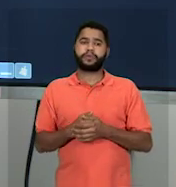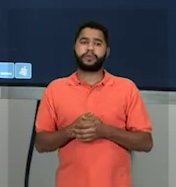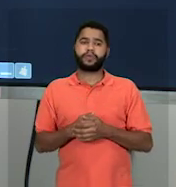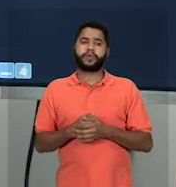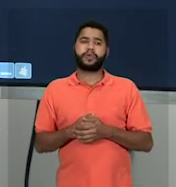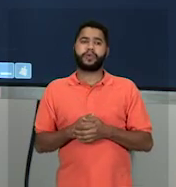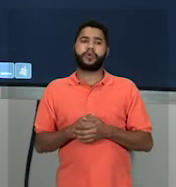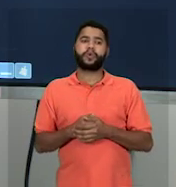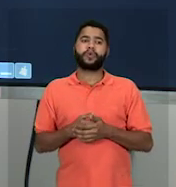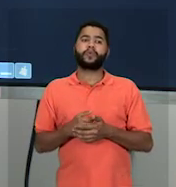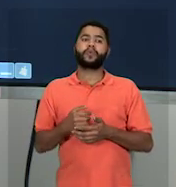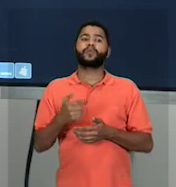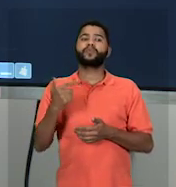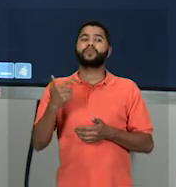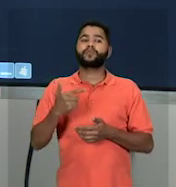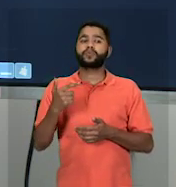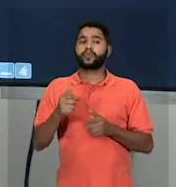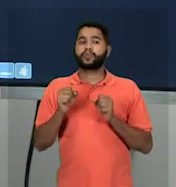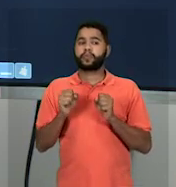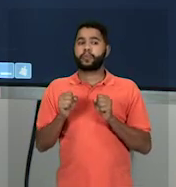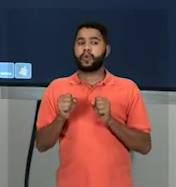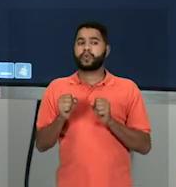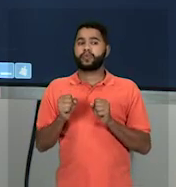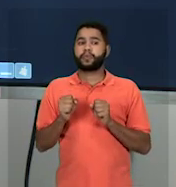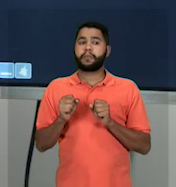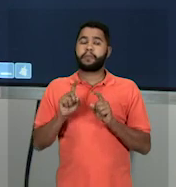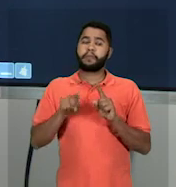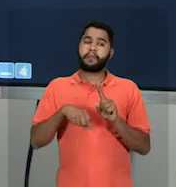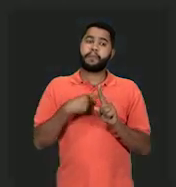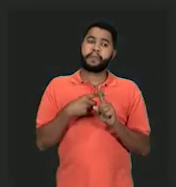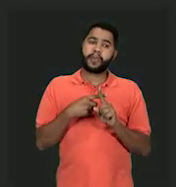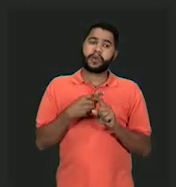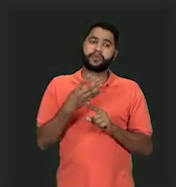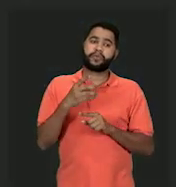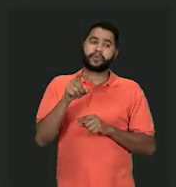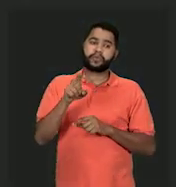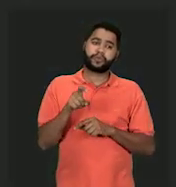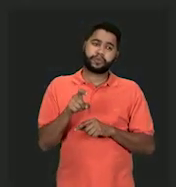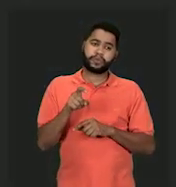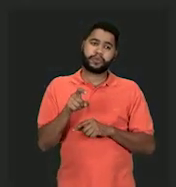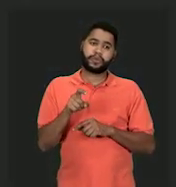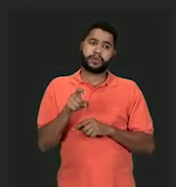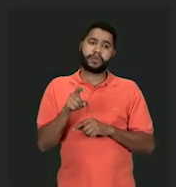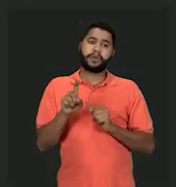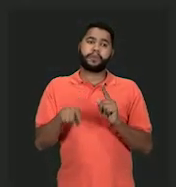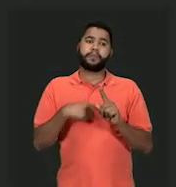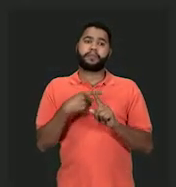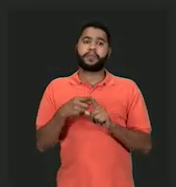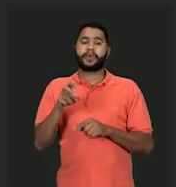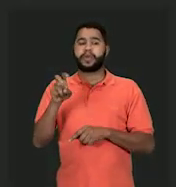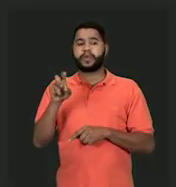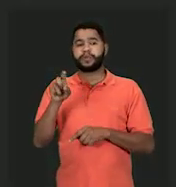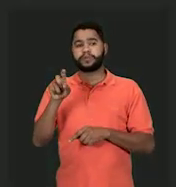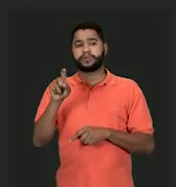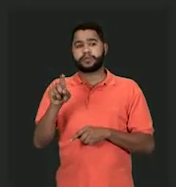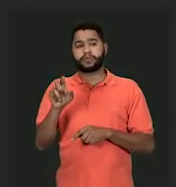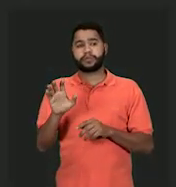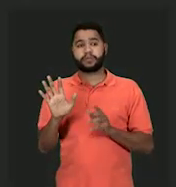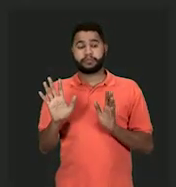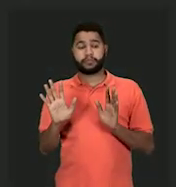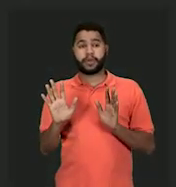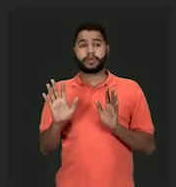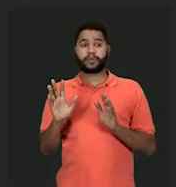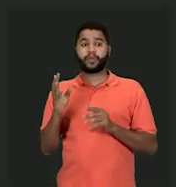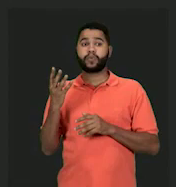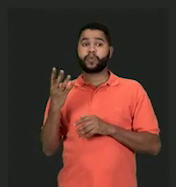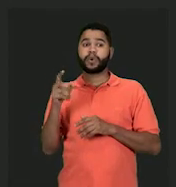o segundo membro ele possa escrito como + 4 x + 5 agora eu